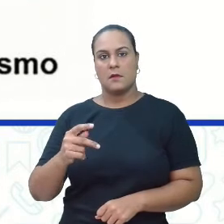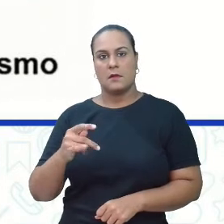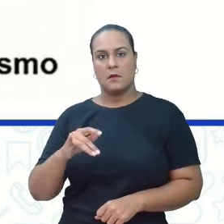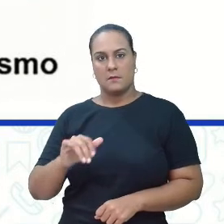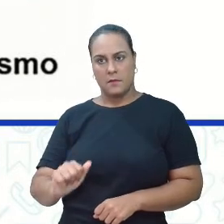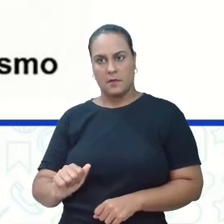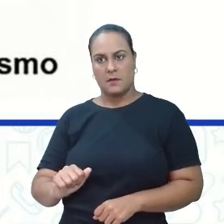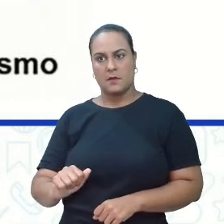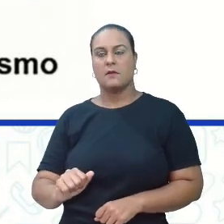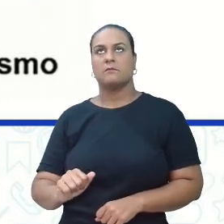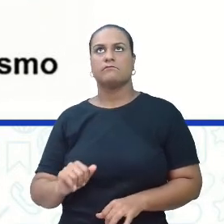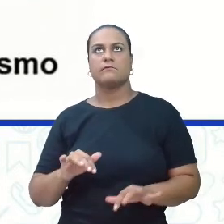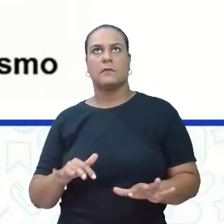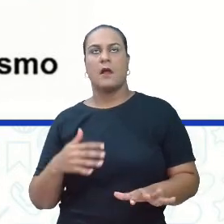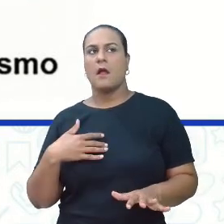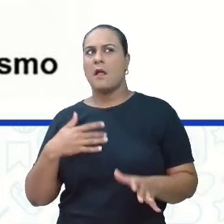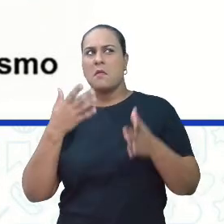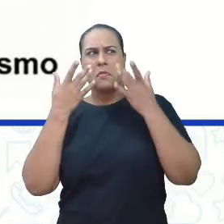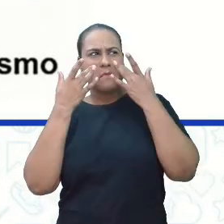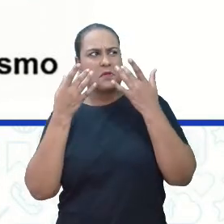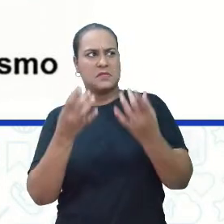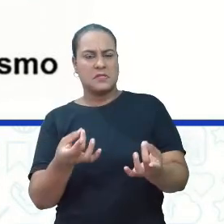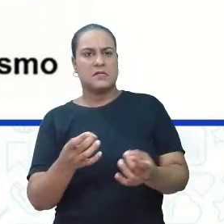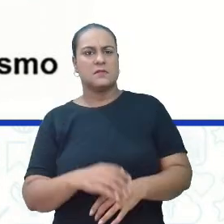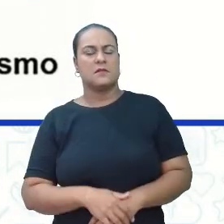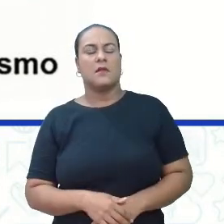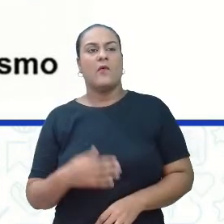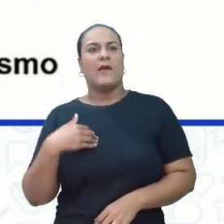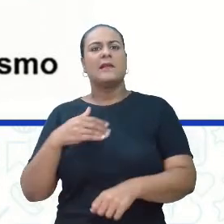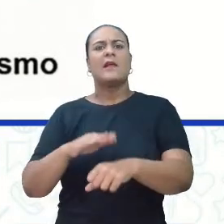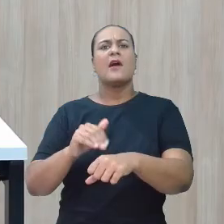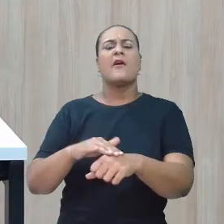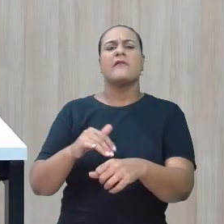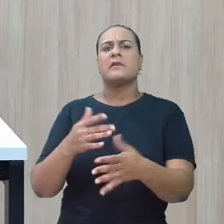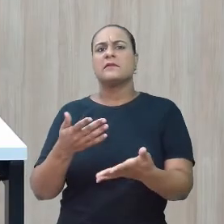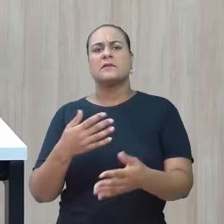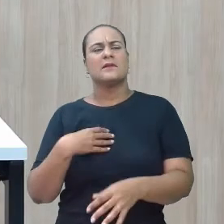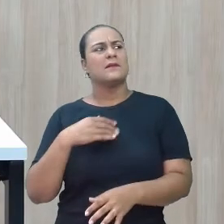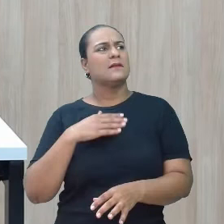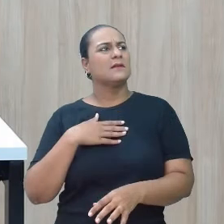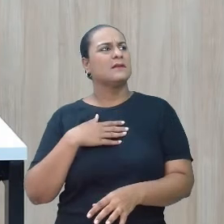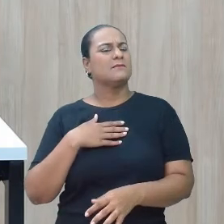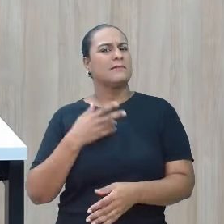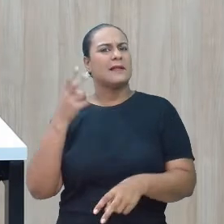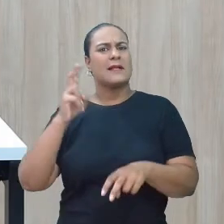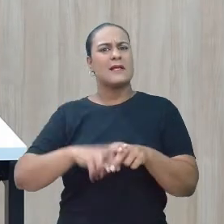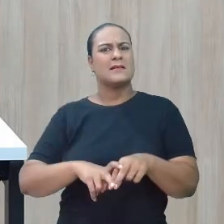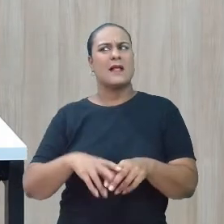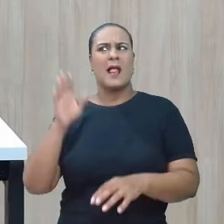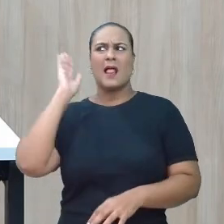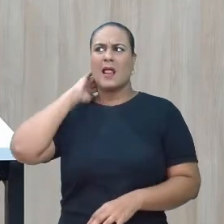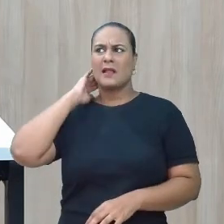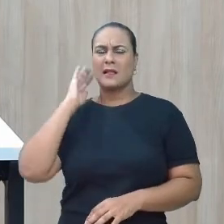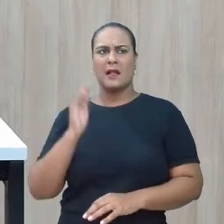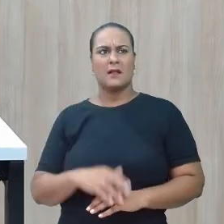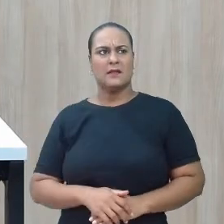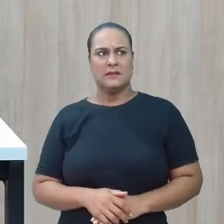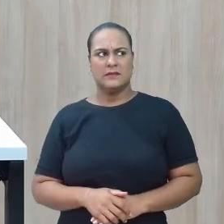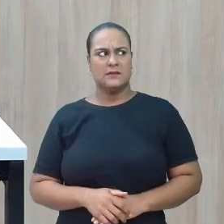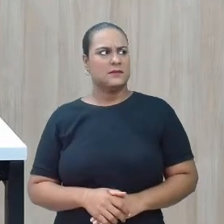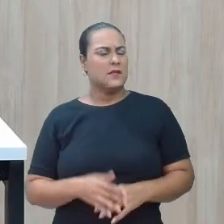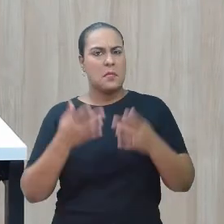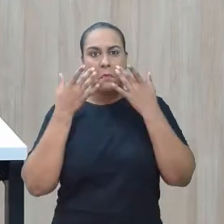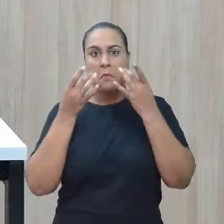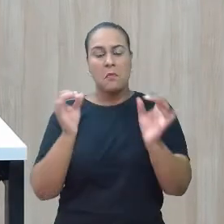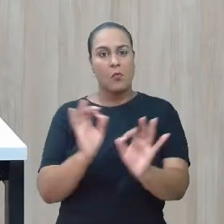que ele não presta muita atenção, a gente está falando com ele e ele está lá atrás na sala. E ele não está prestando muita atenção. E a gente vai